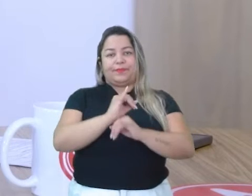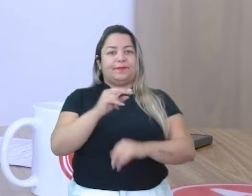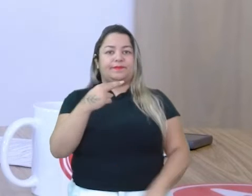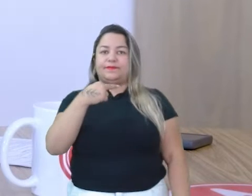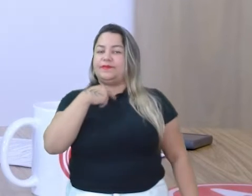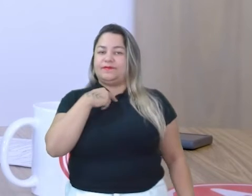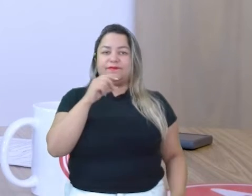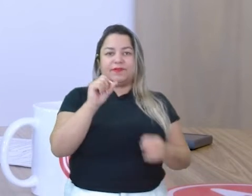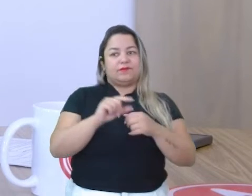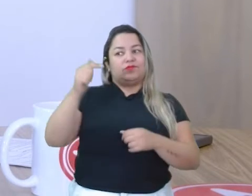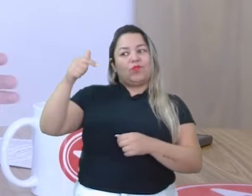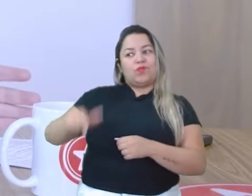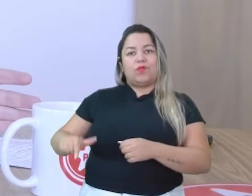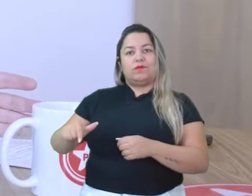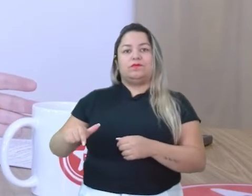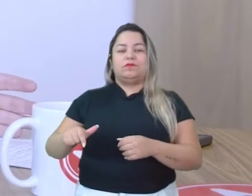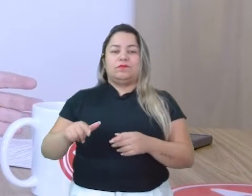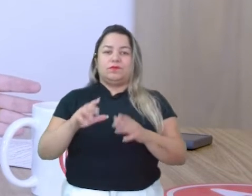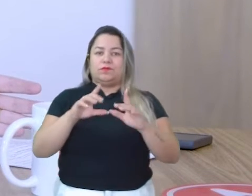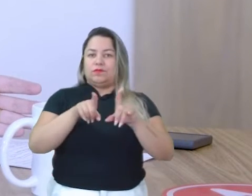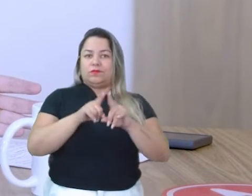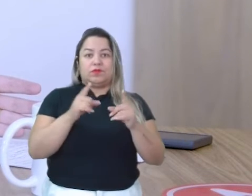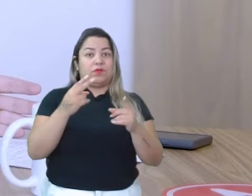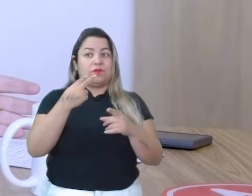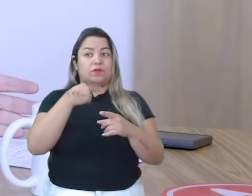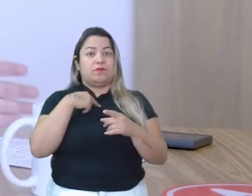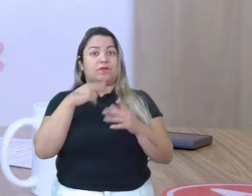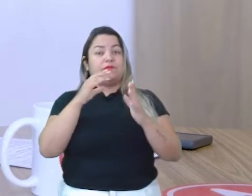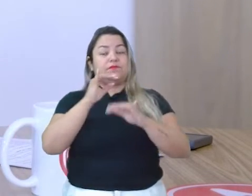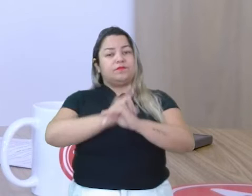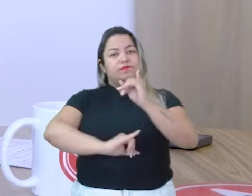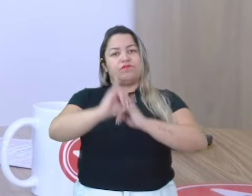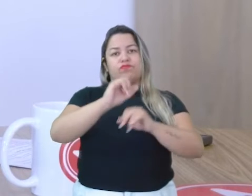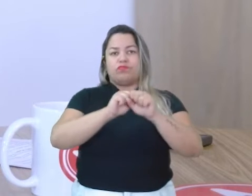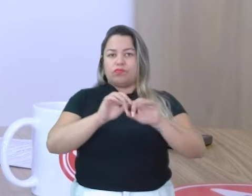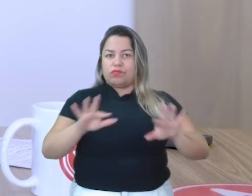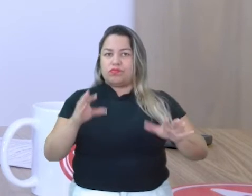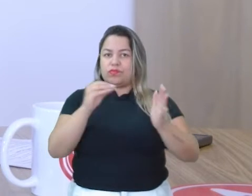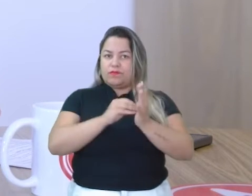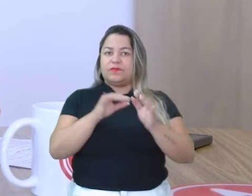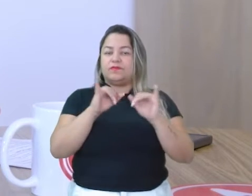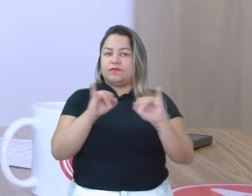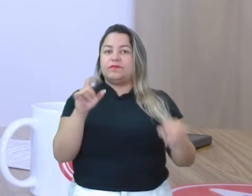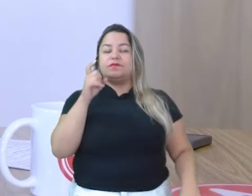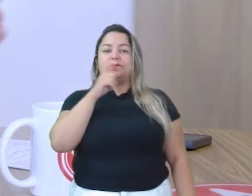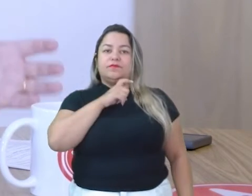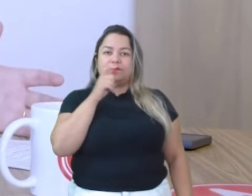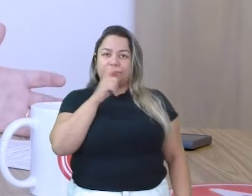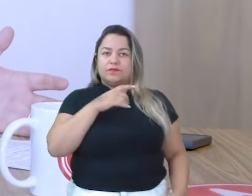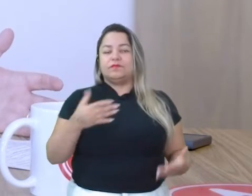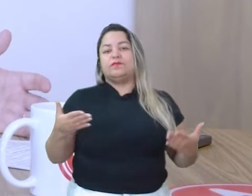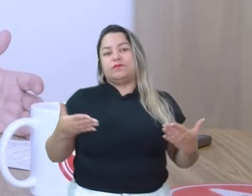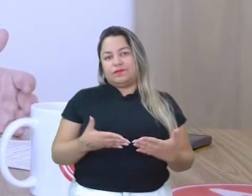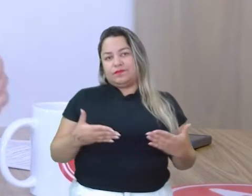propaganda negativa de um adversário. E o que é mais importante também que não pode ser feito na internet? A disseminação de desinformação, as mentiras. Sim. Hoje